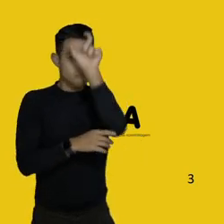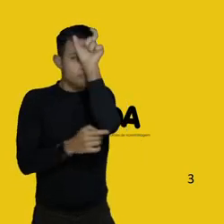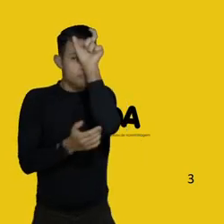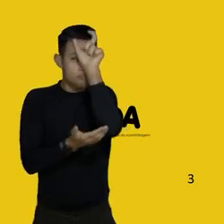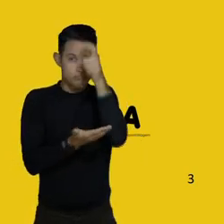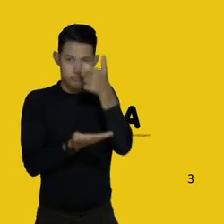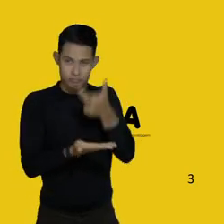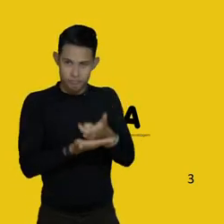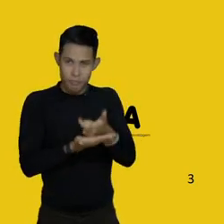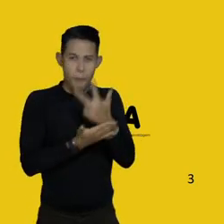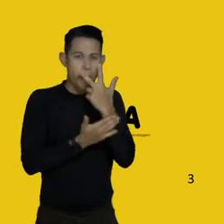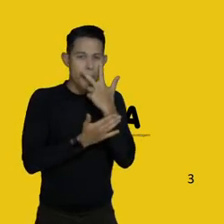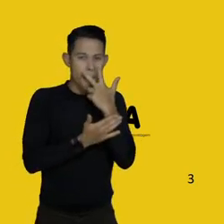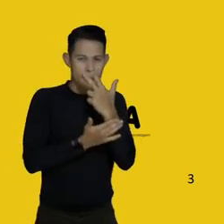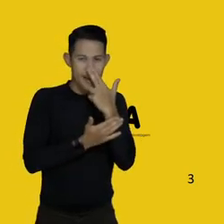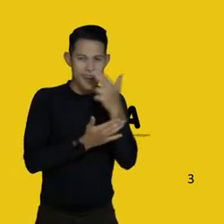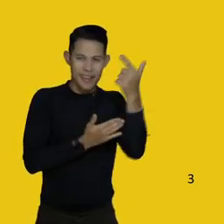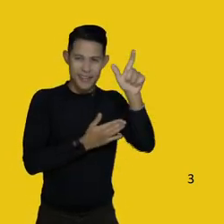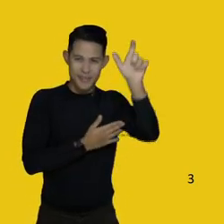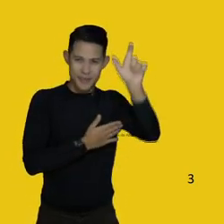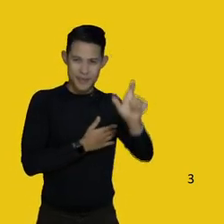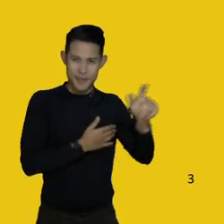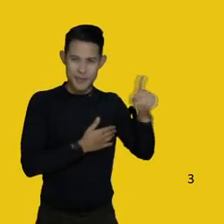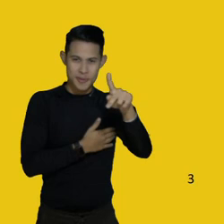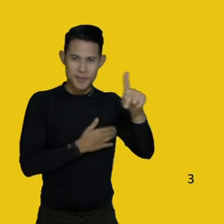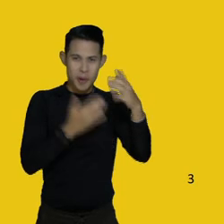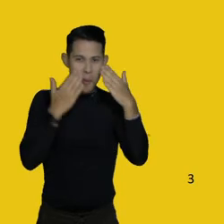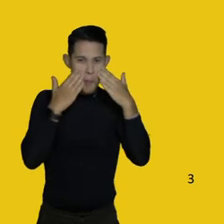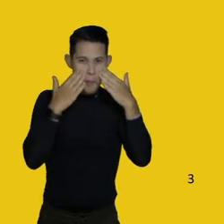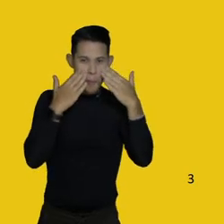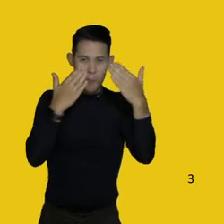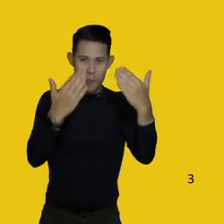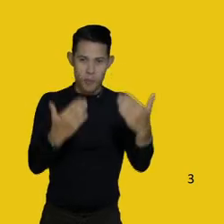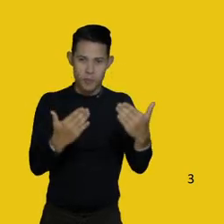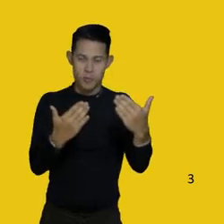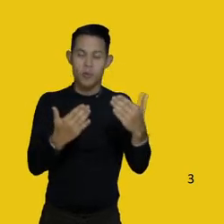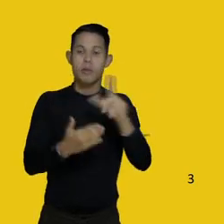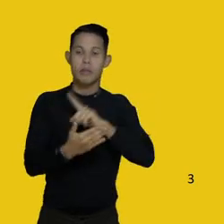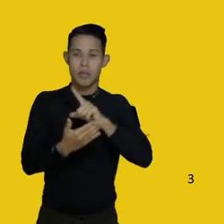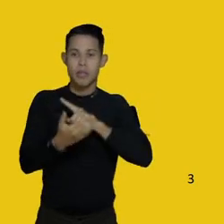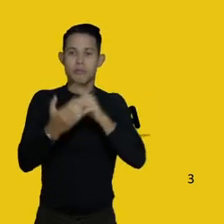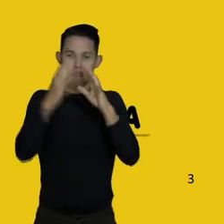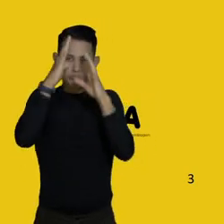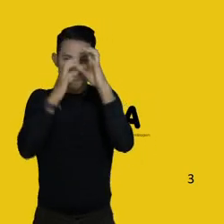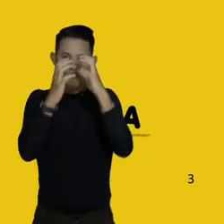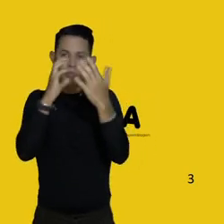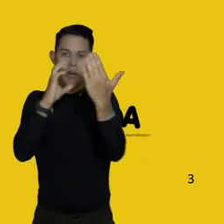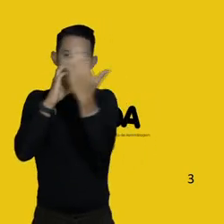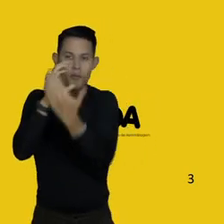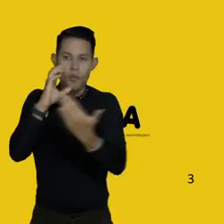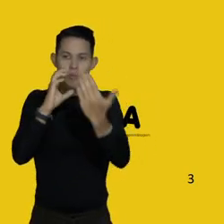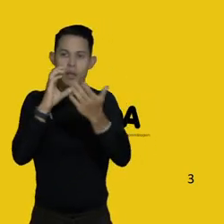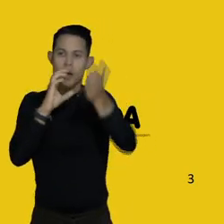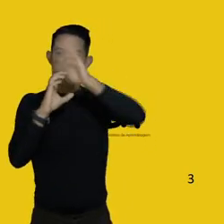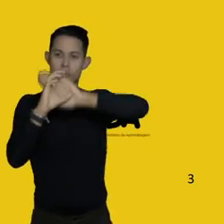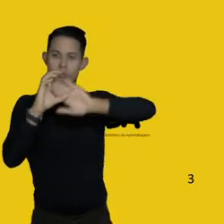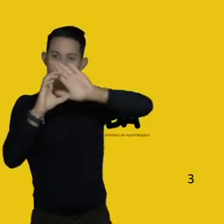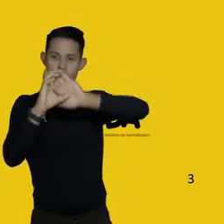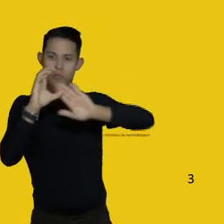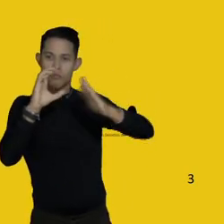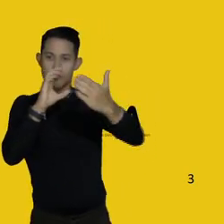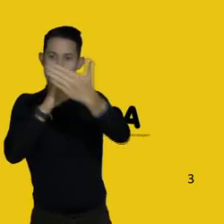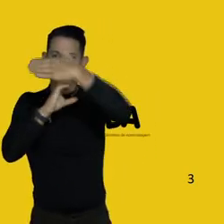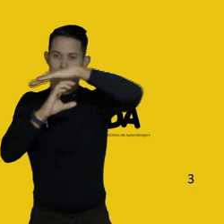mostrou áreas ativadas Hospital temporal frontal e com dislexia né então